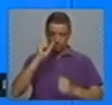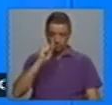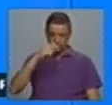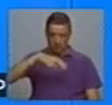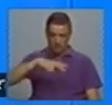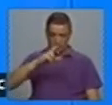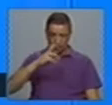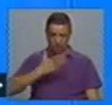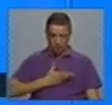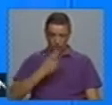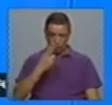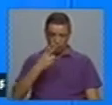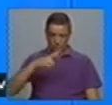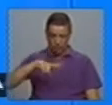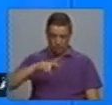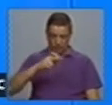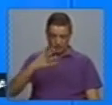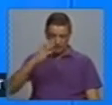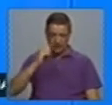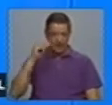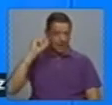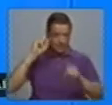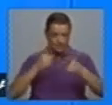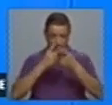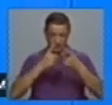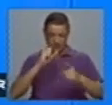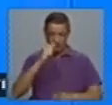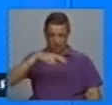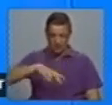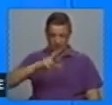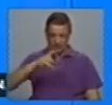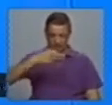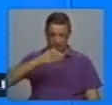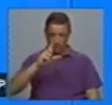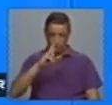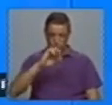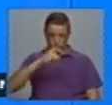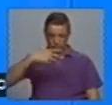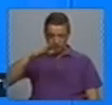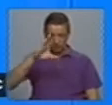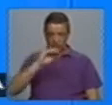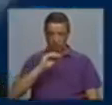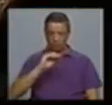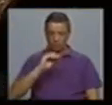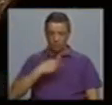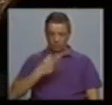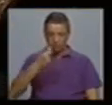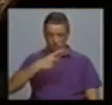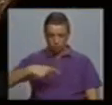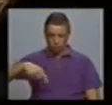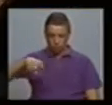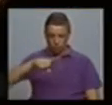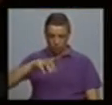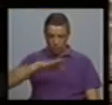dunas são como divãs, bom, não apenas na Terra, mas pelos vistos também em Plutão. E, portanto, nós vamos sobretudo a uma zona